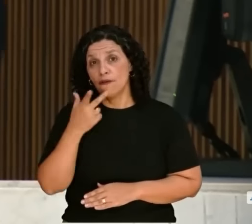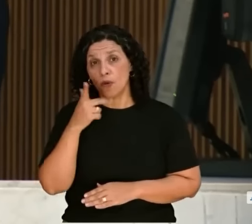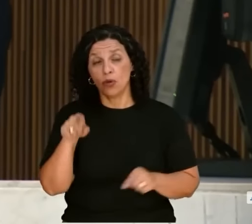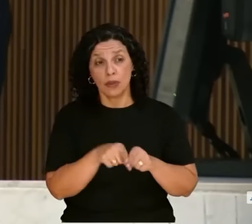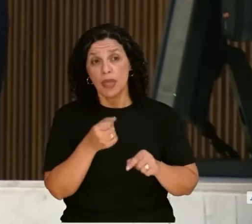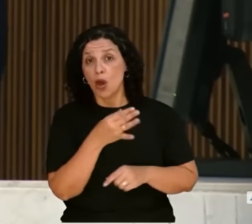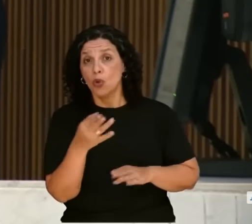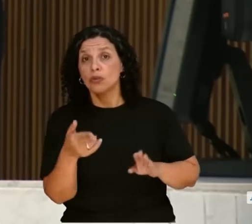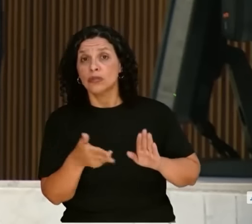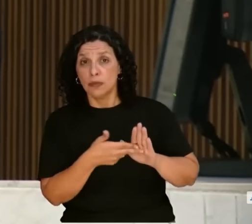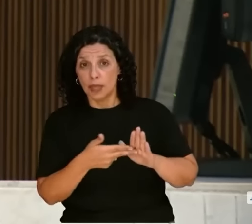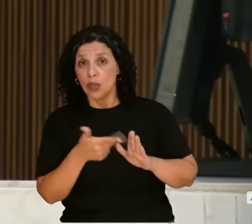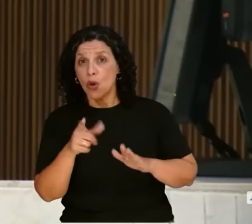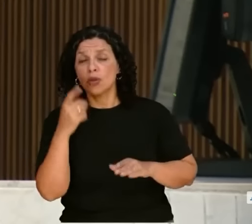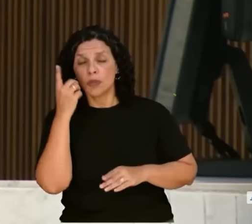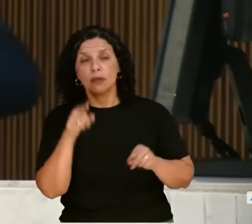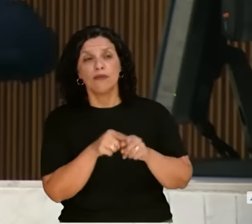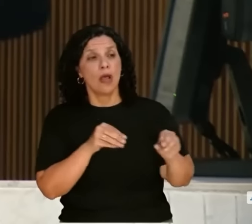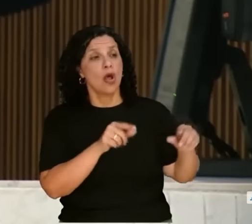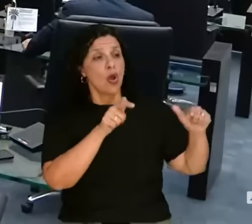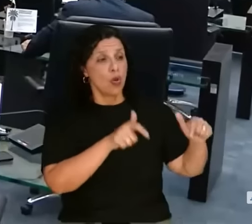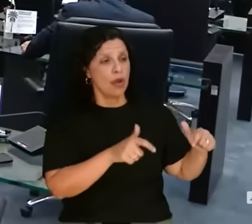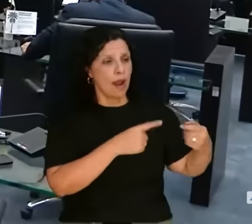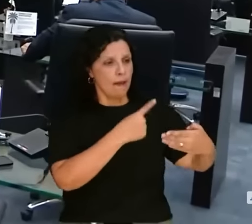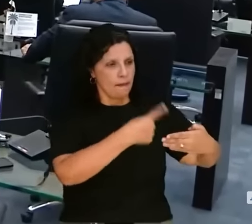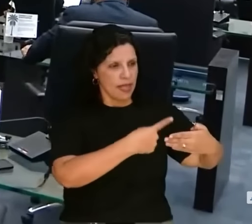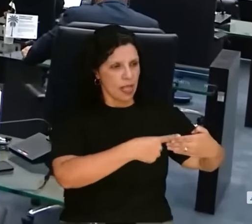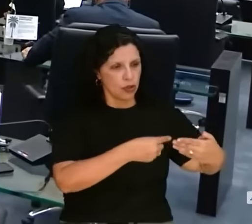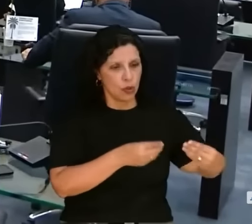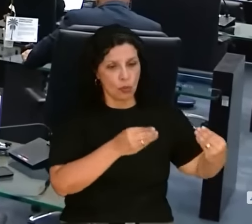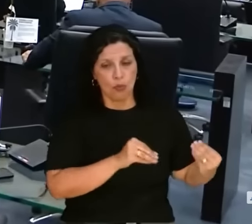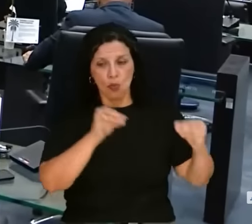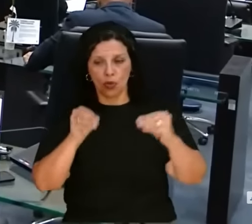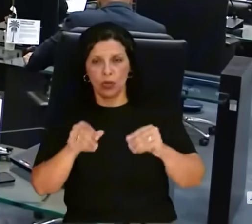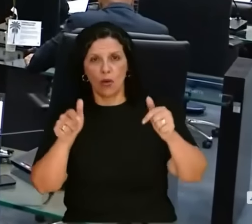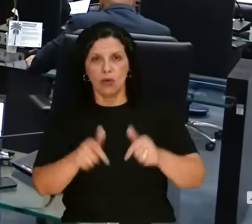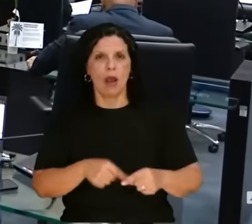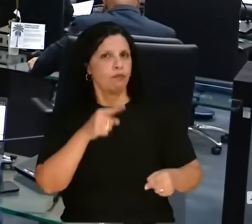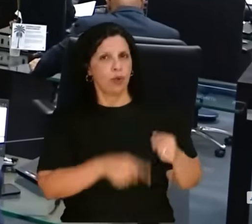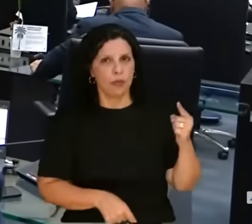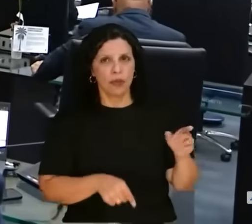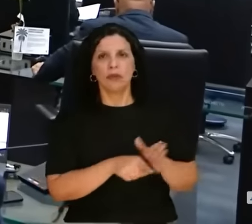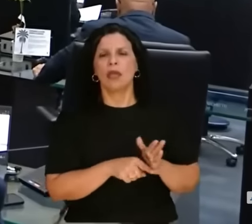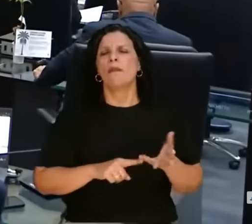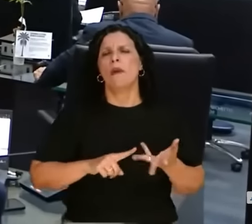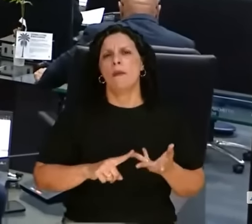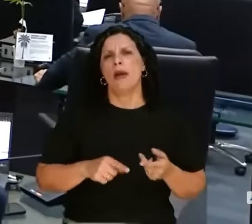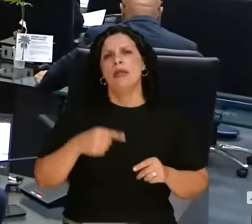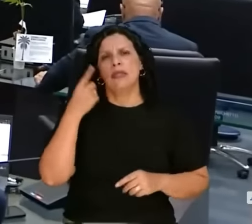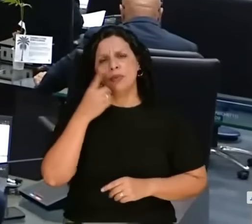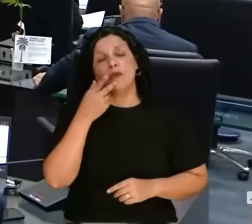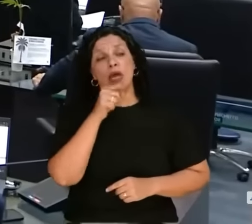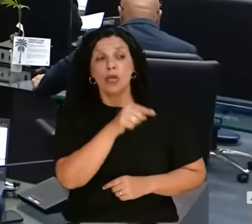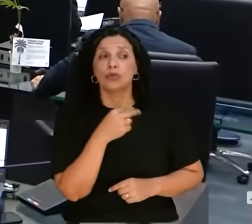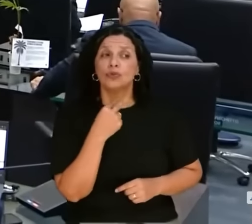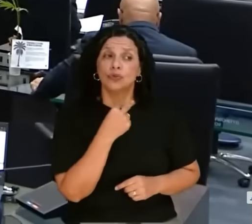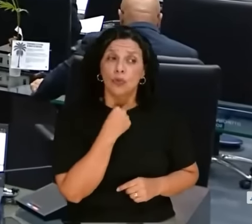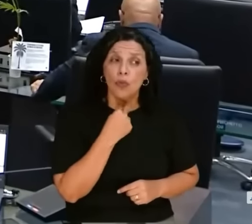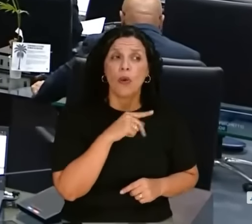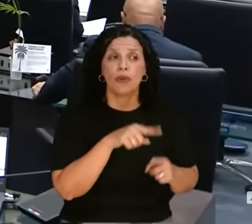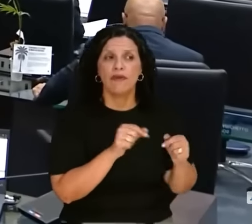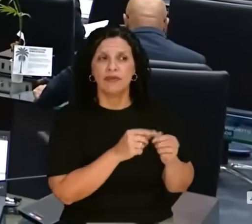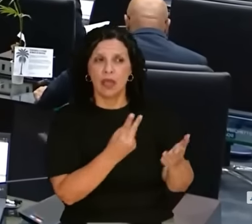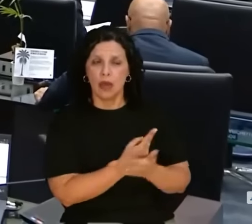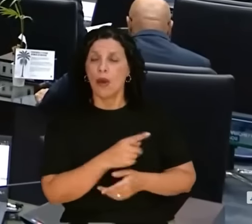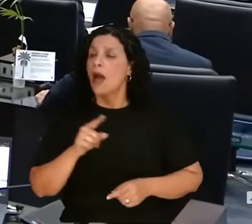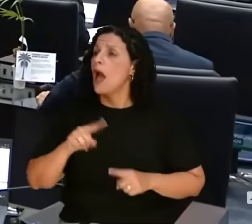de praça. Teve emenda de vários deputados aqui falando, não faz isso que vai dar brecha para isso. Ah,